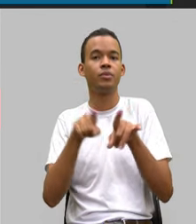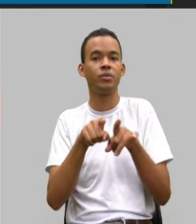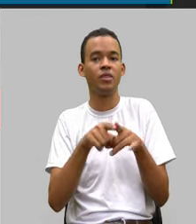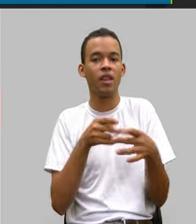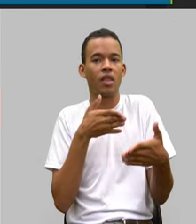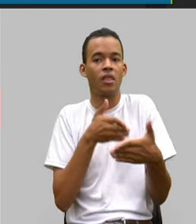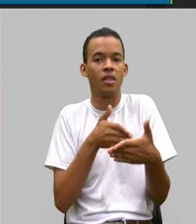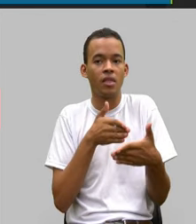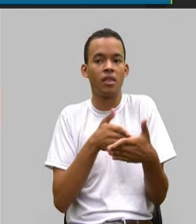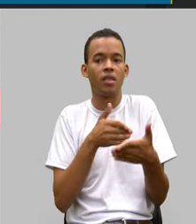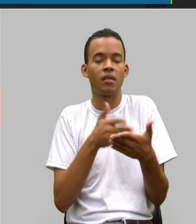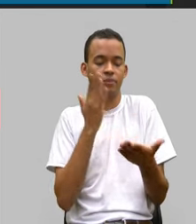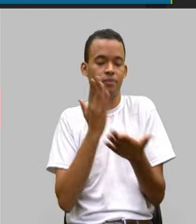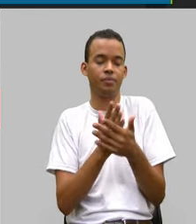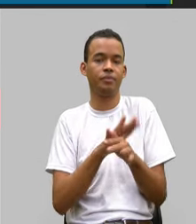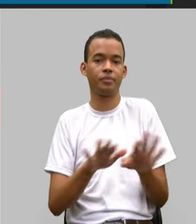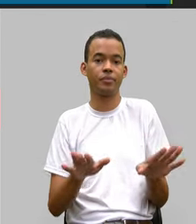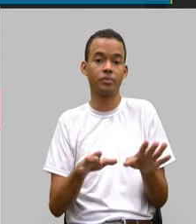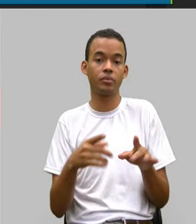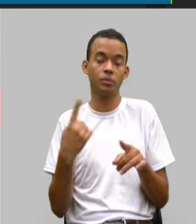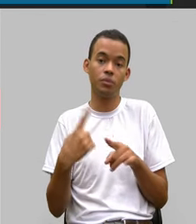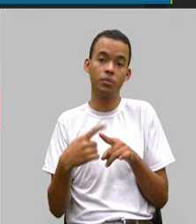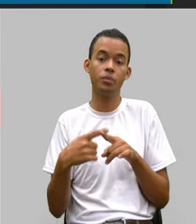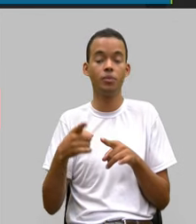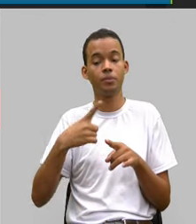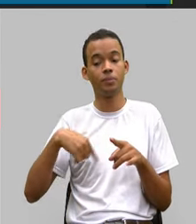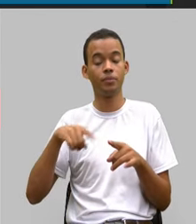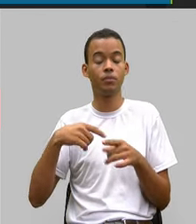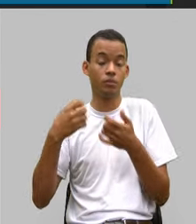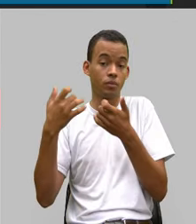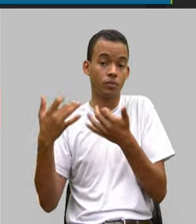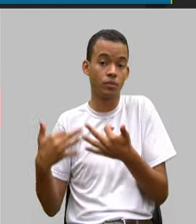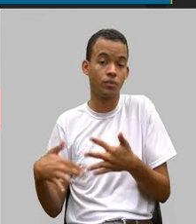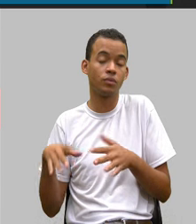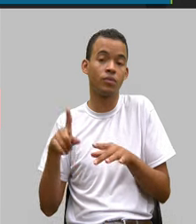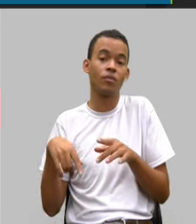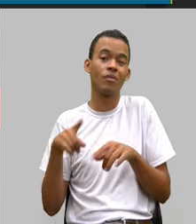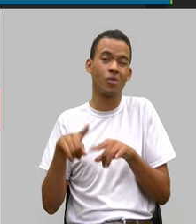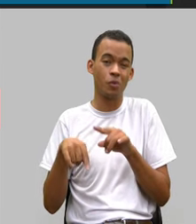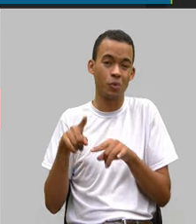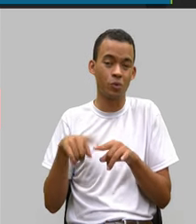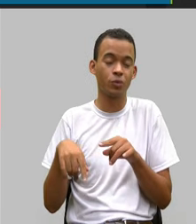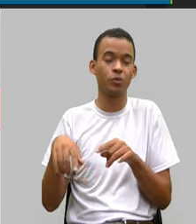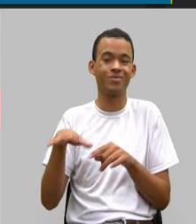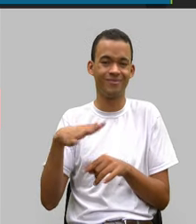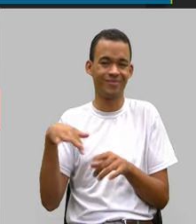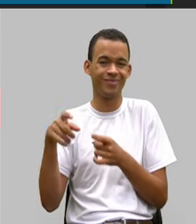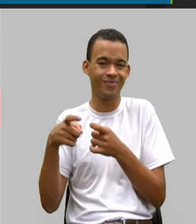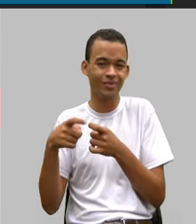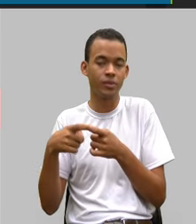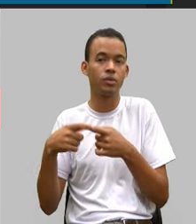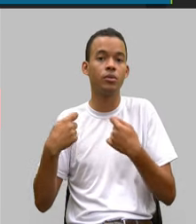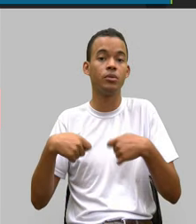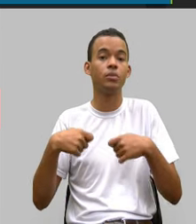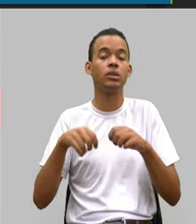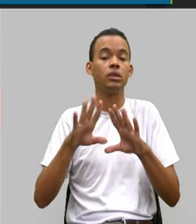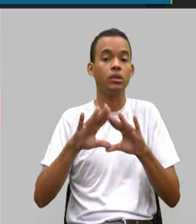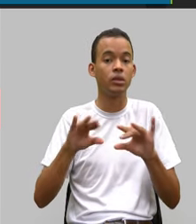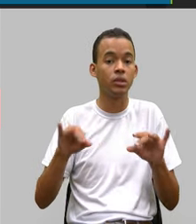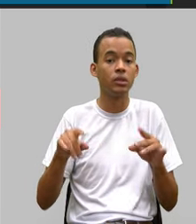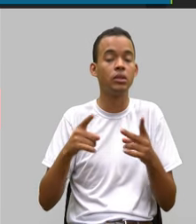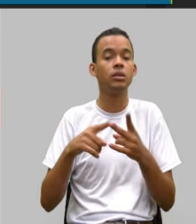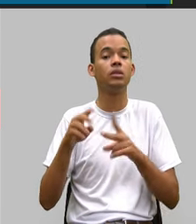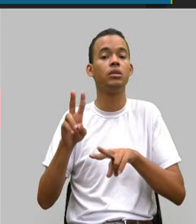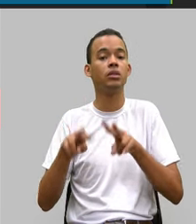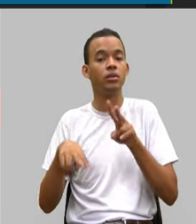nós estamos falando de produtos médicos então eles têm que ter qualidade eles têm que ter rabilidade eles têm que ter